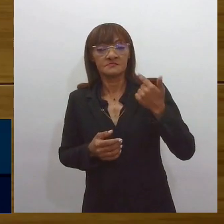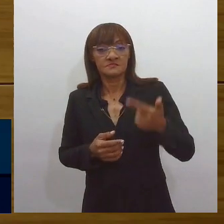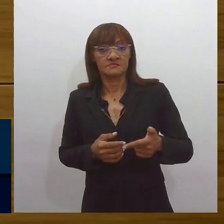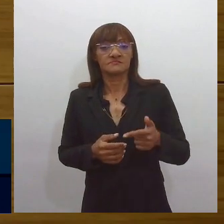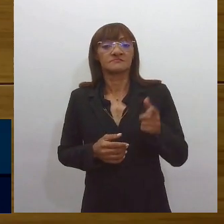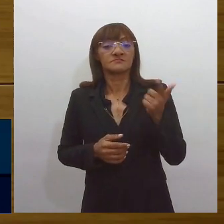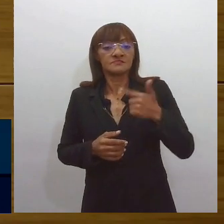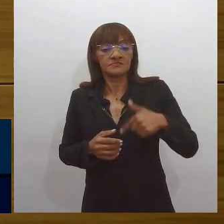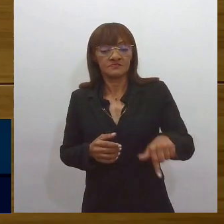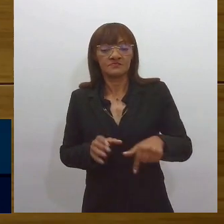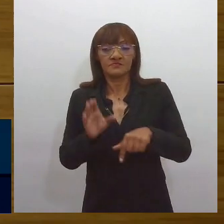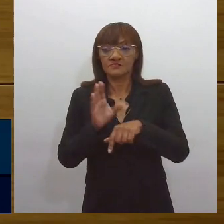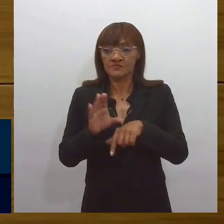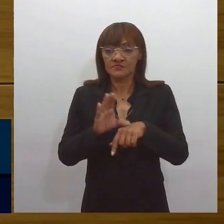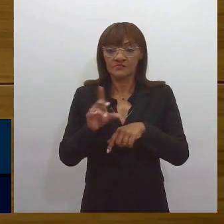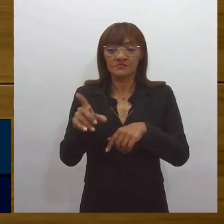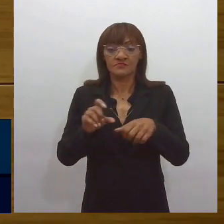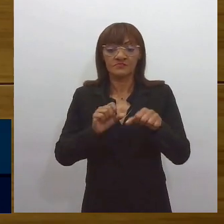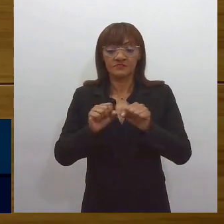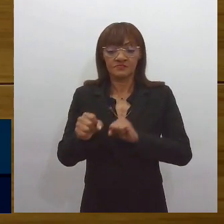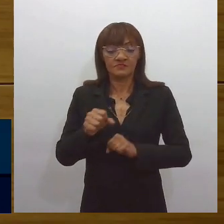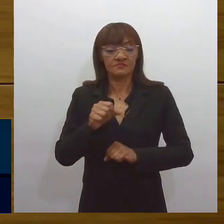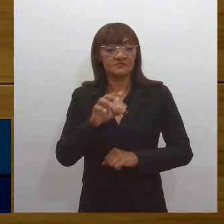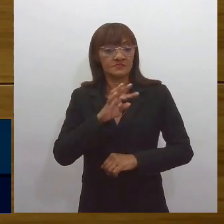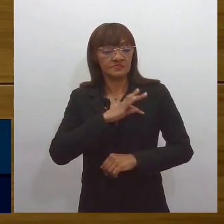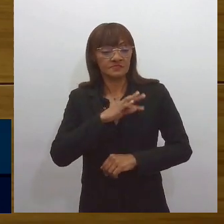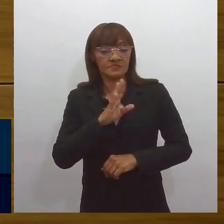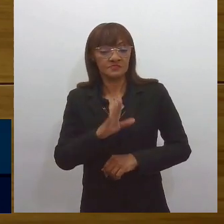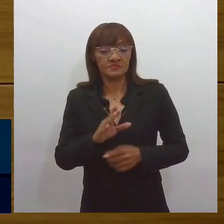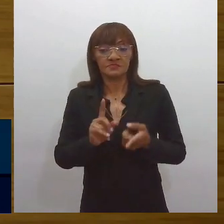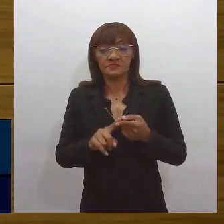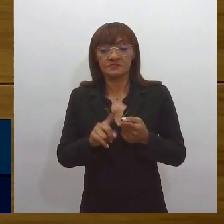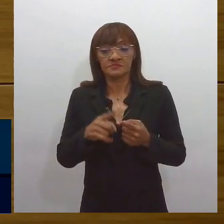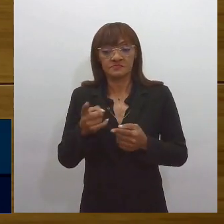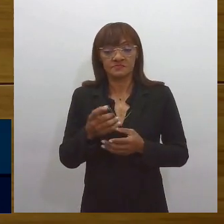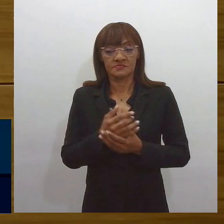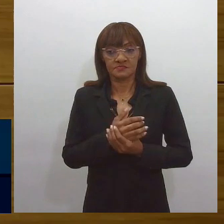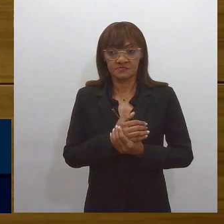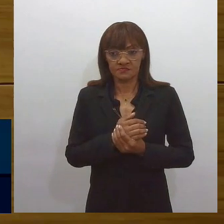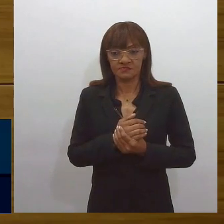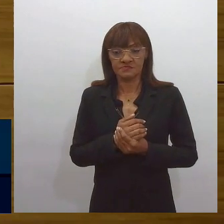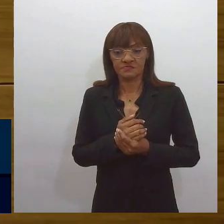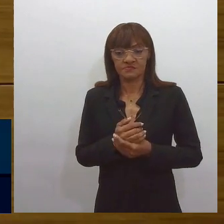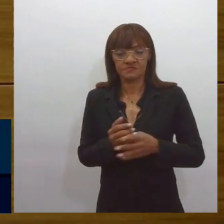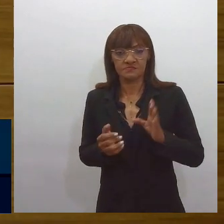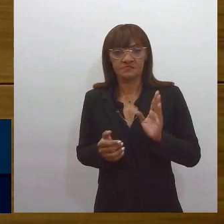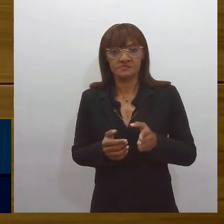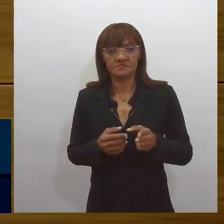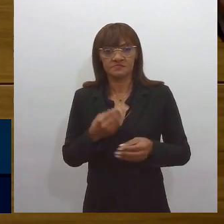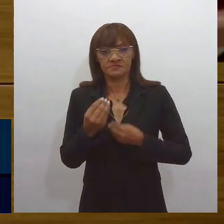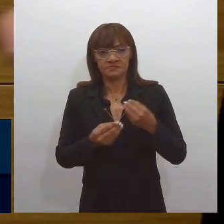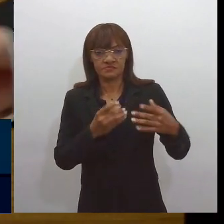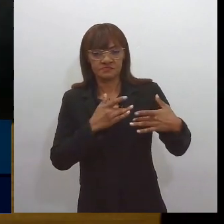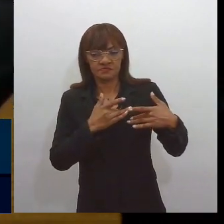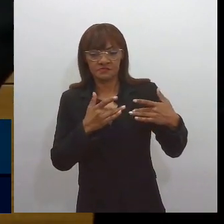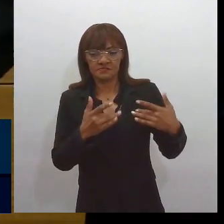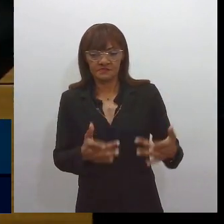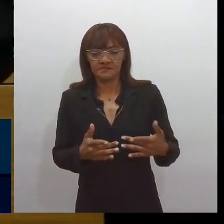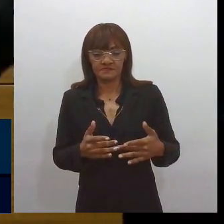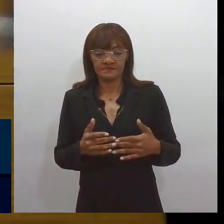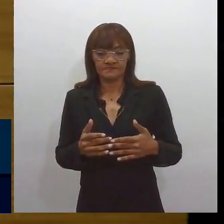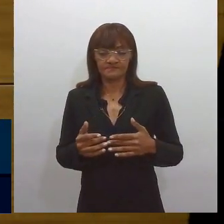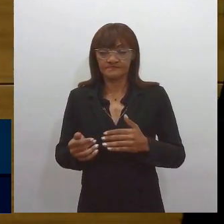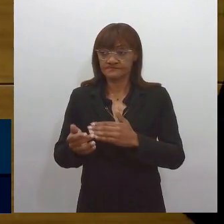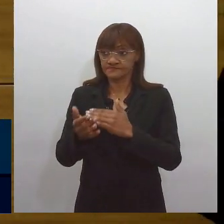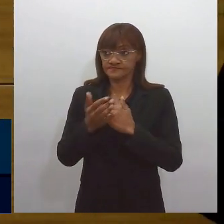inclusive utilizar essa mão deobra digamos assim voluntária para nos ajudar a monitorar lá e eh os